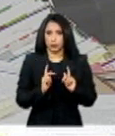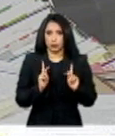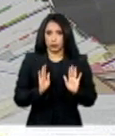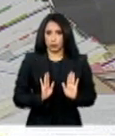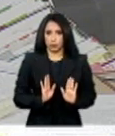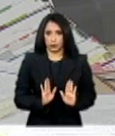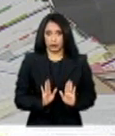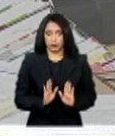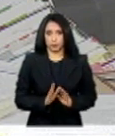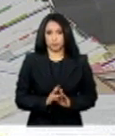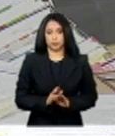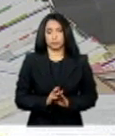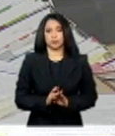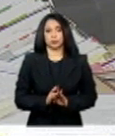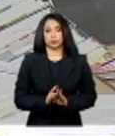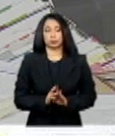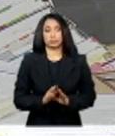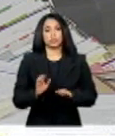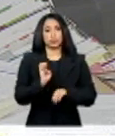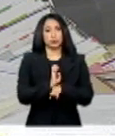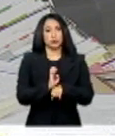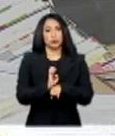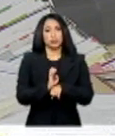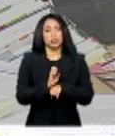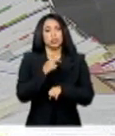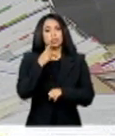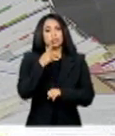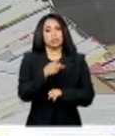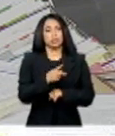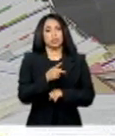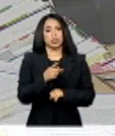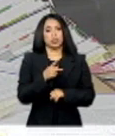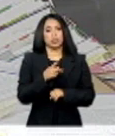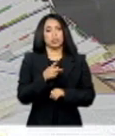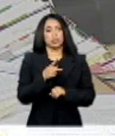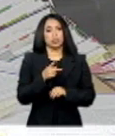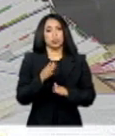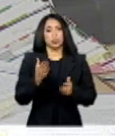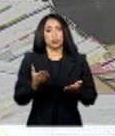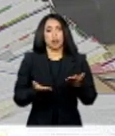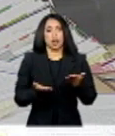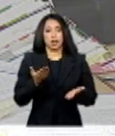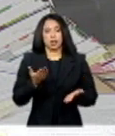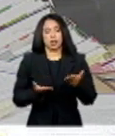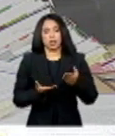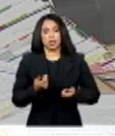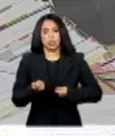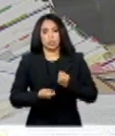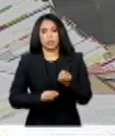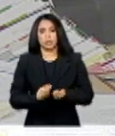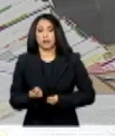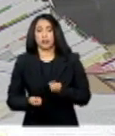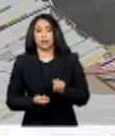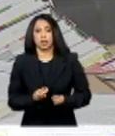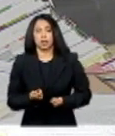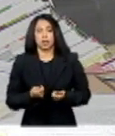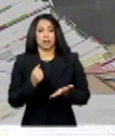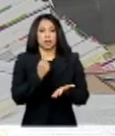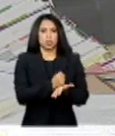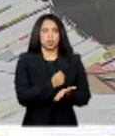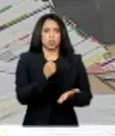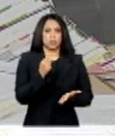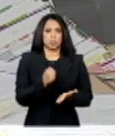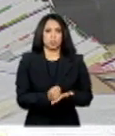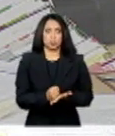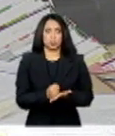é o estado está ingressando diretamente do equilíbrio econômico-financeiro deste contrato é